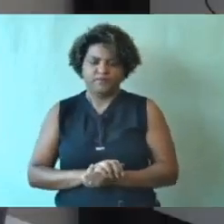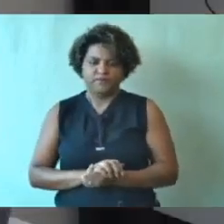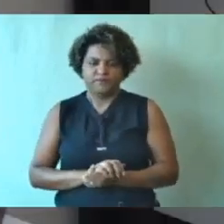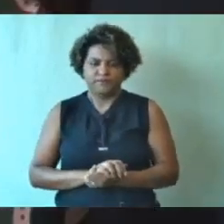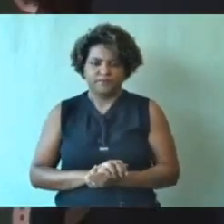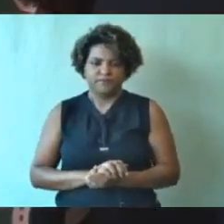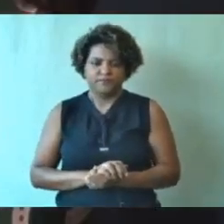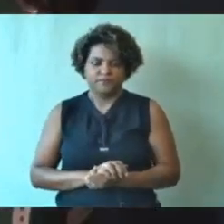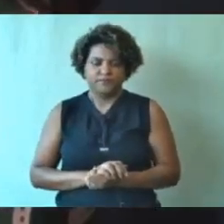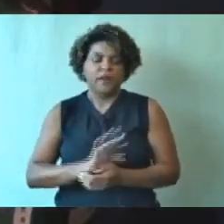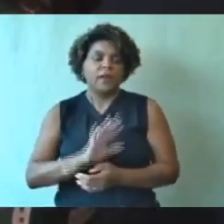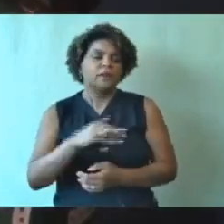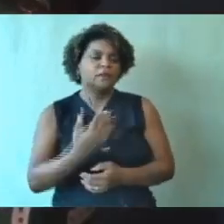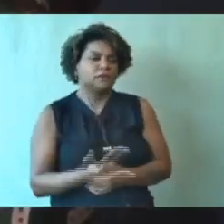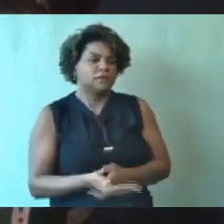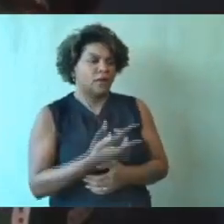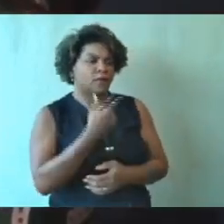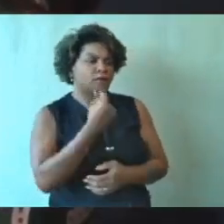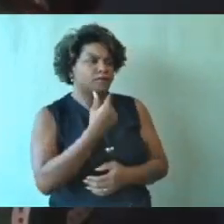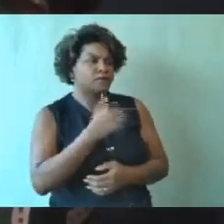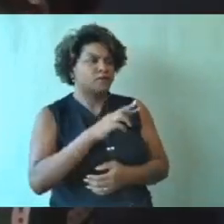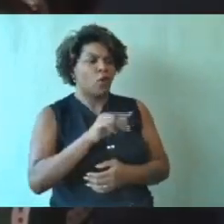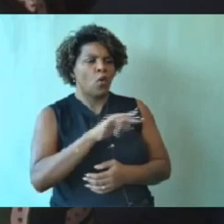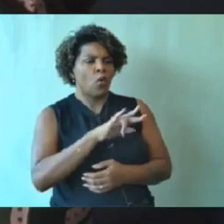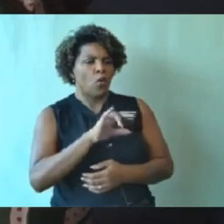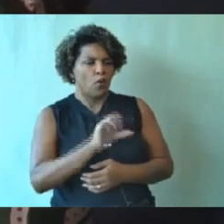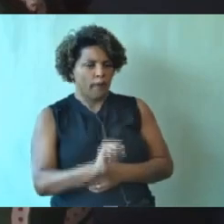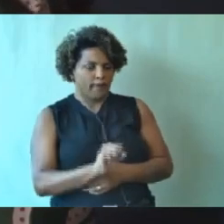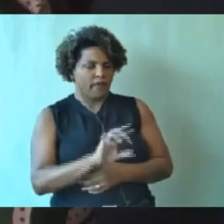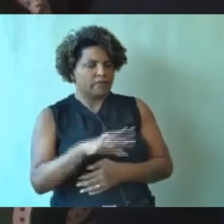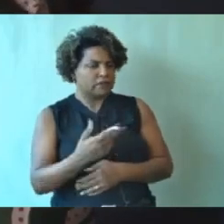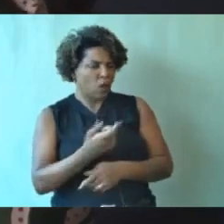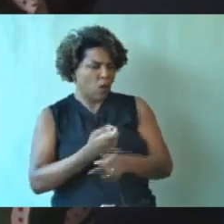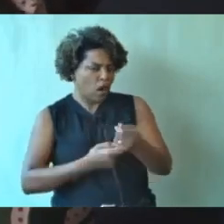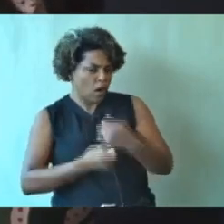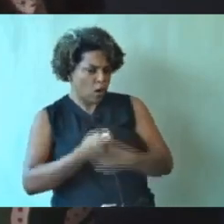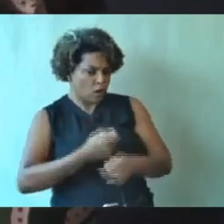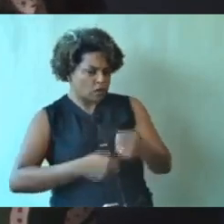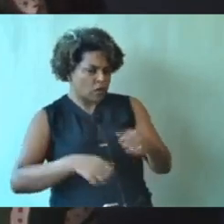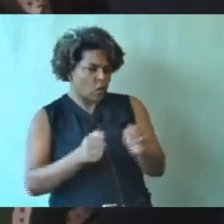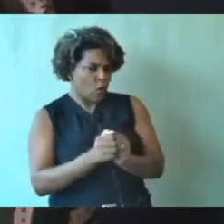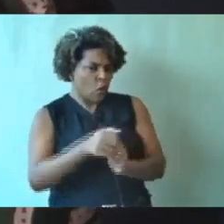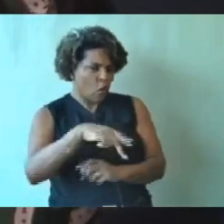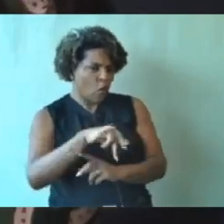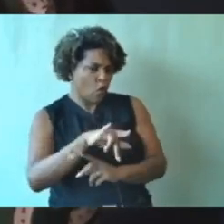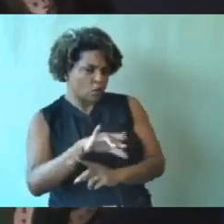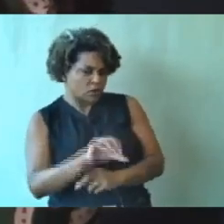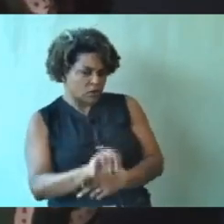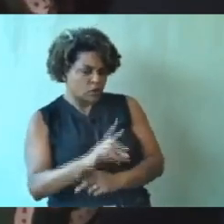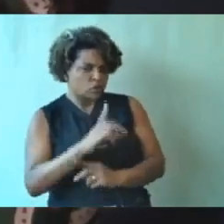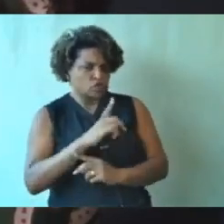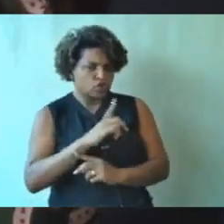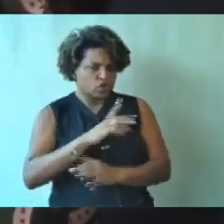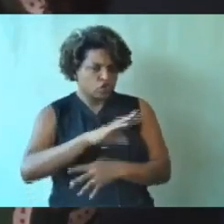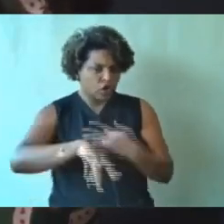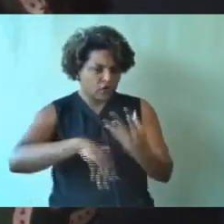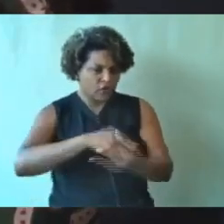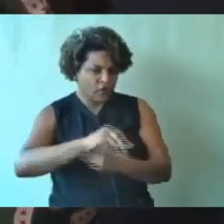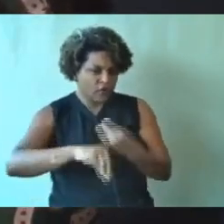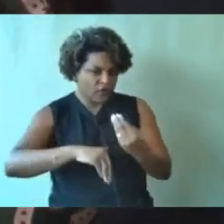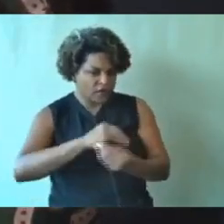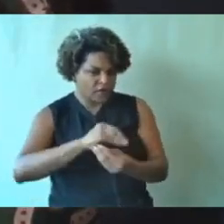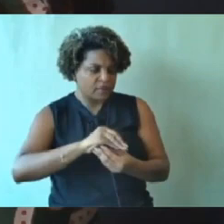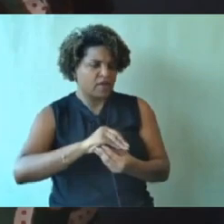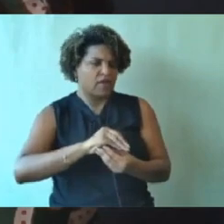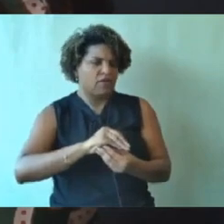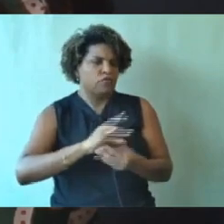Rubens, então a negociação, né, do senhor com Nilo, que envolvia uma concessão pública, né, é